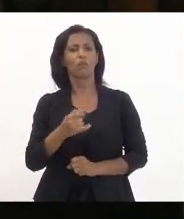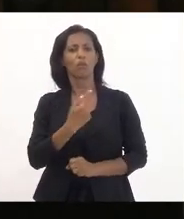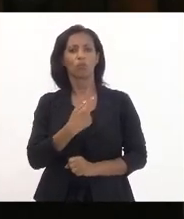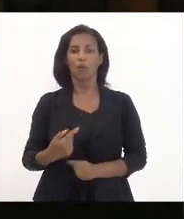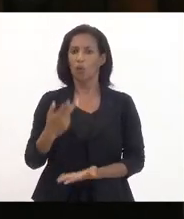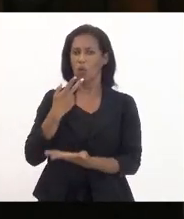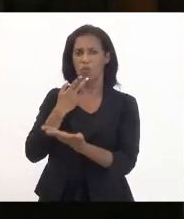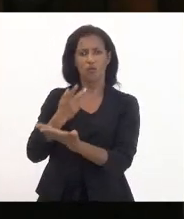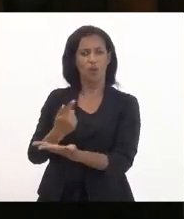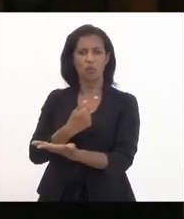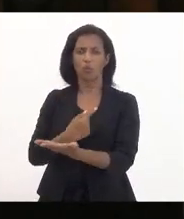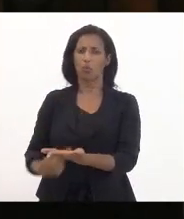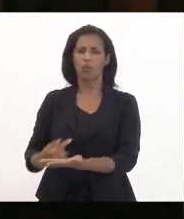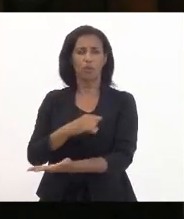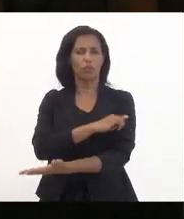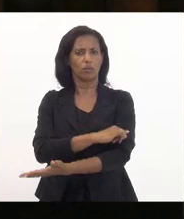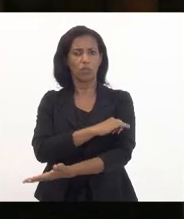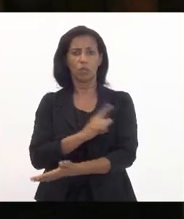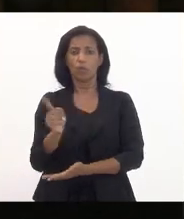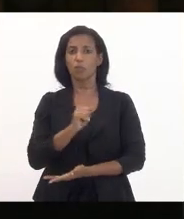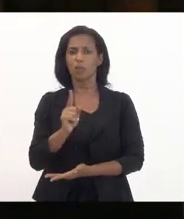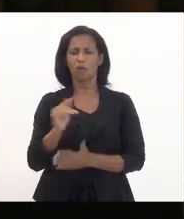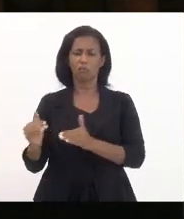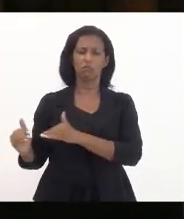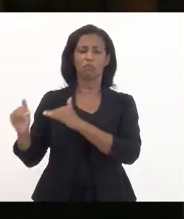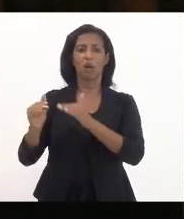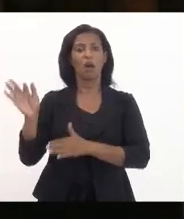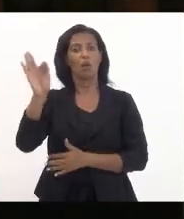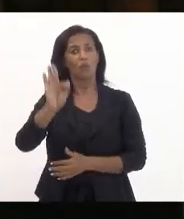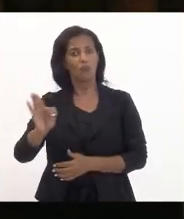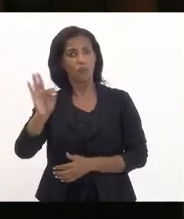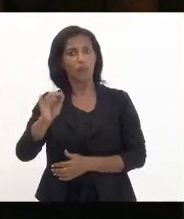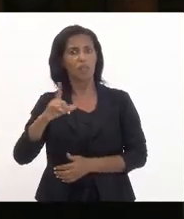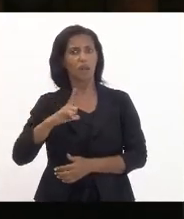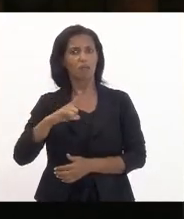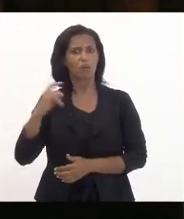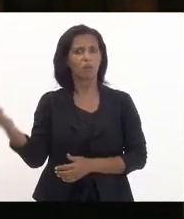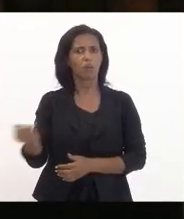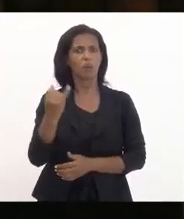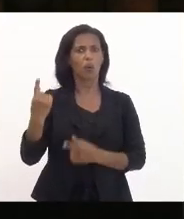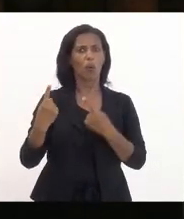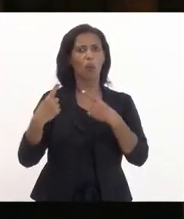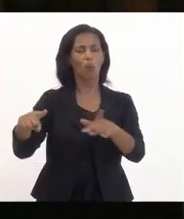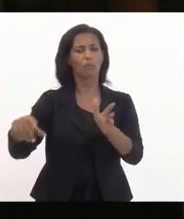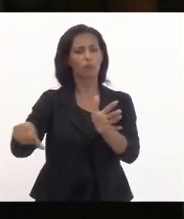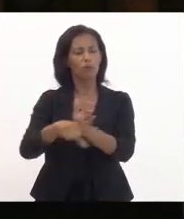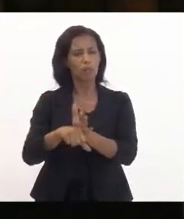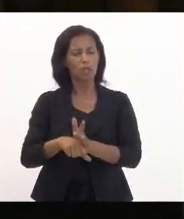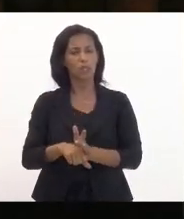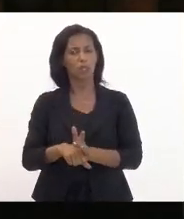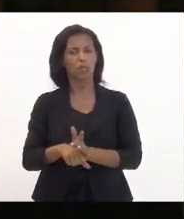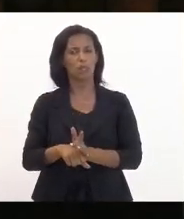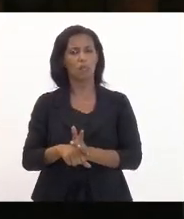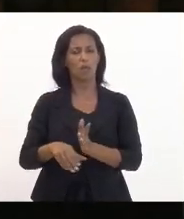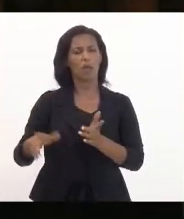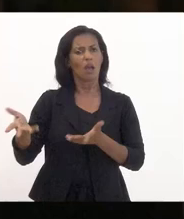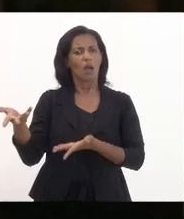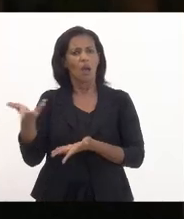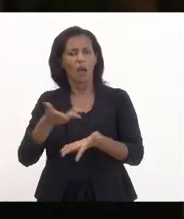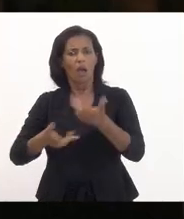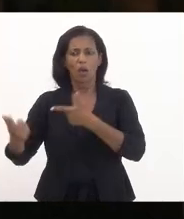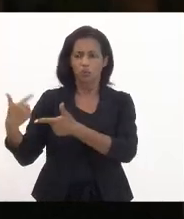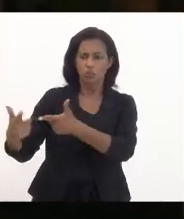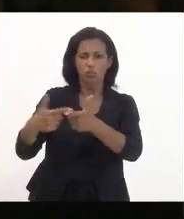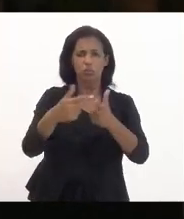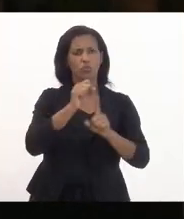não me refiro só ao governo do Rio de Janeiro, não, mas, sobretudo, ao governo federal, que tem um papel crucial no combate à criminalidade, às distorções sociais, às